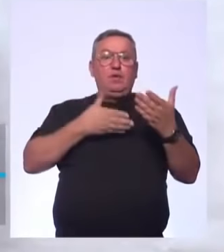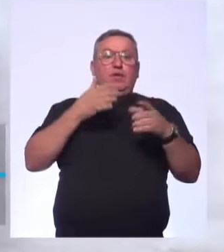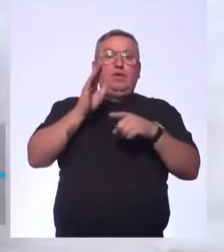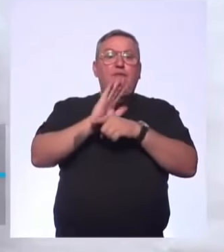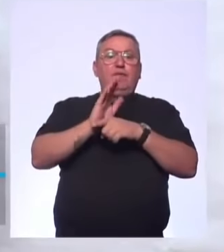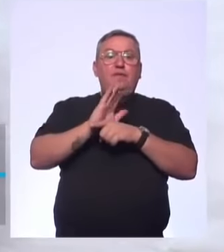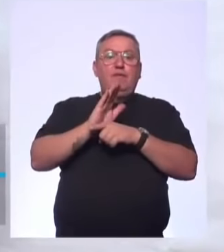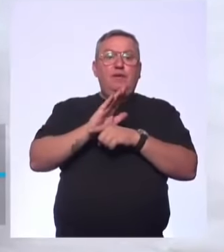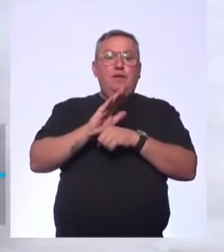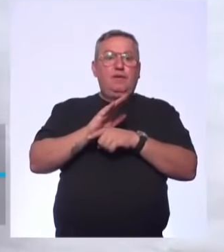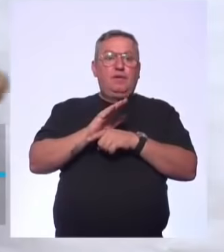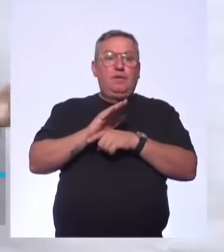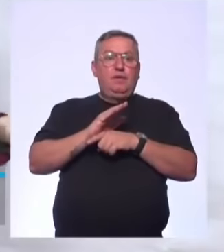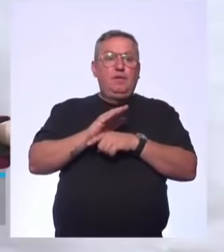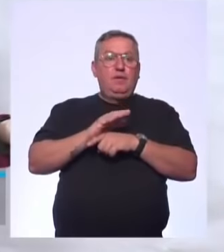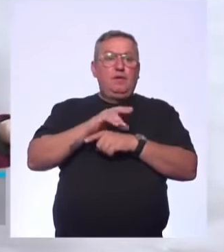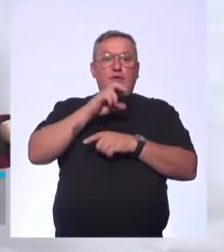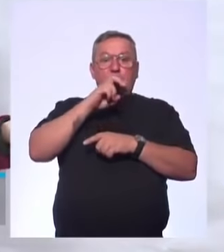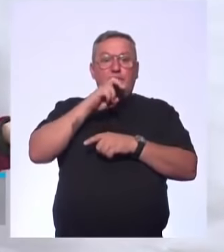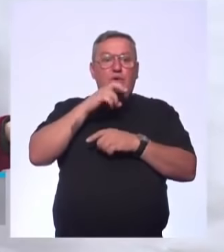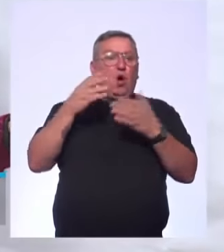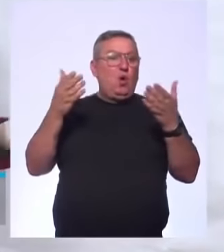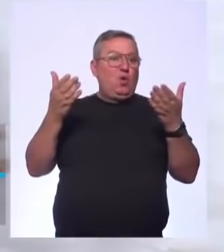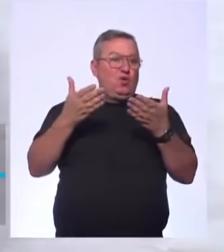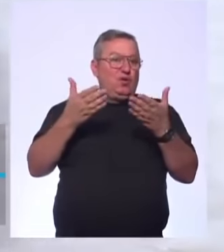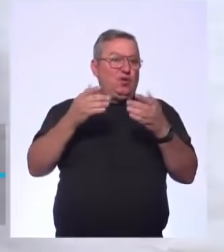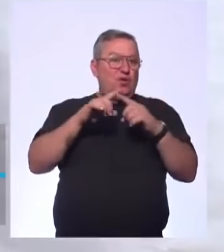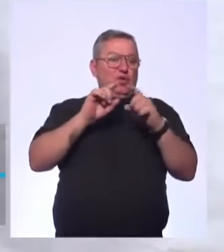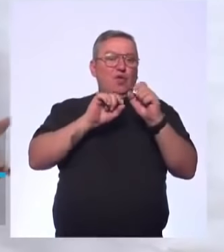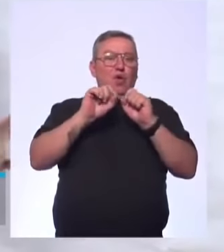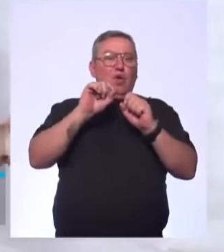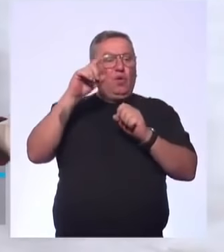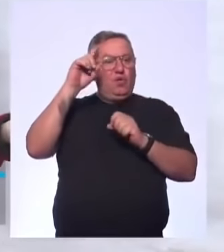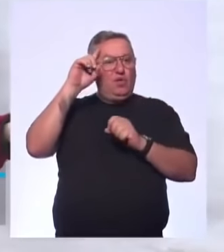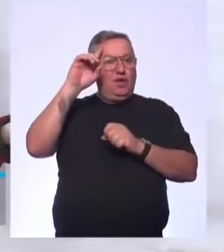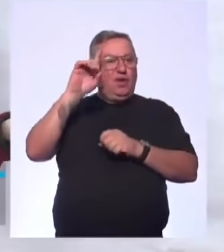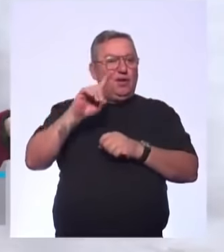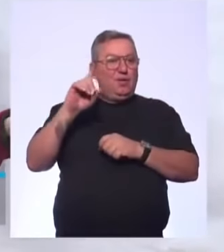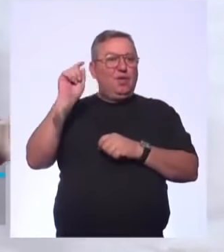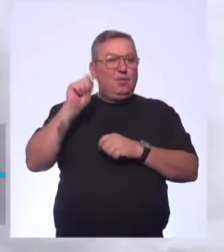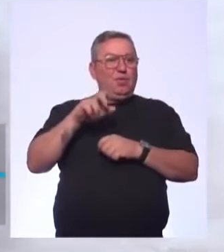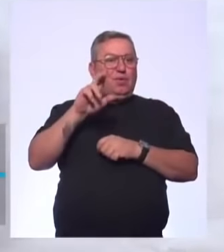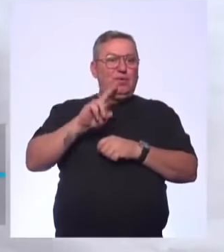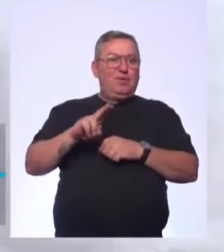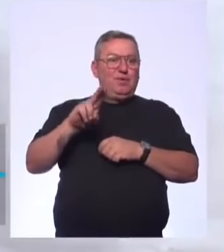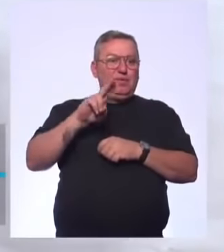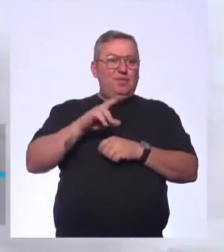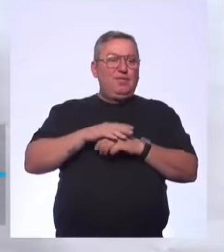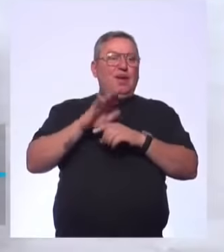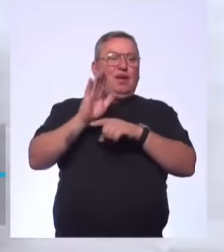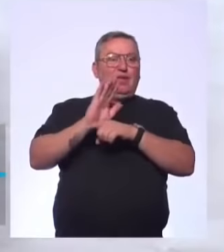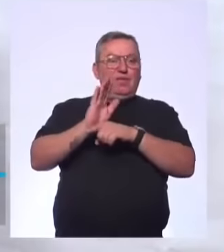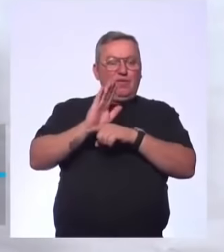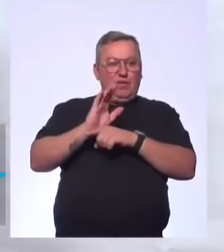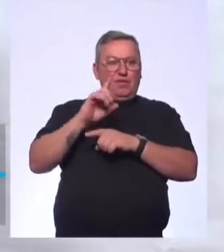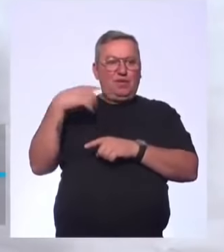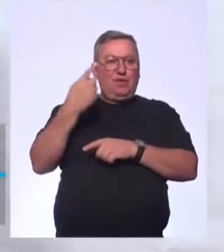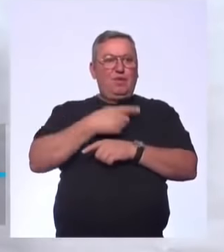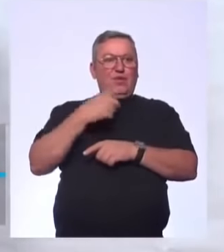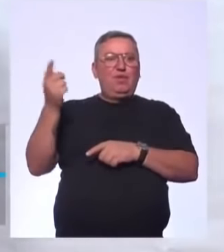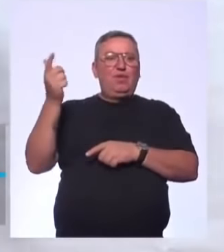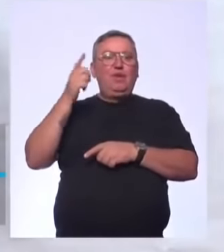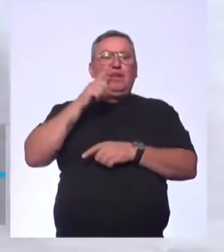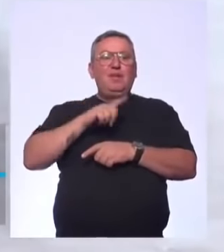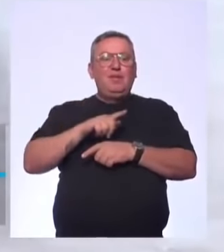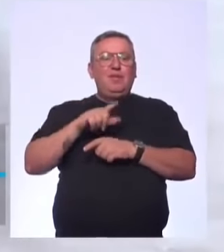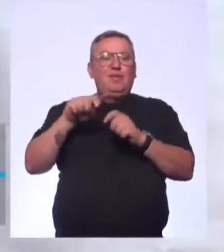de esquilo. É o que eu tenho para hoje, gente. É o único direito que eu posso usar é aquele vídeo que nós conseguimos